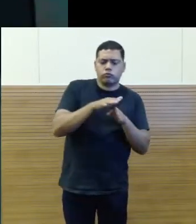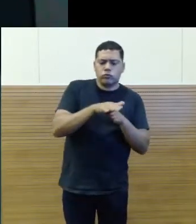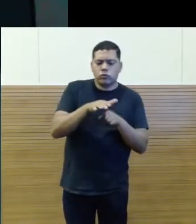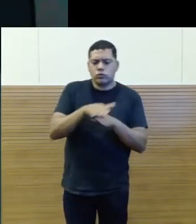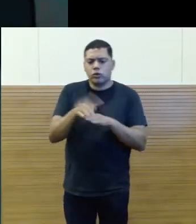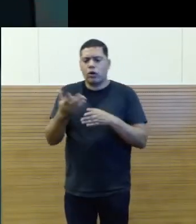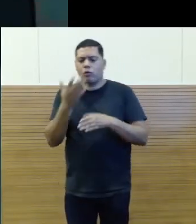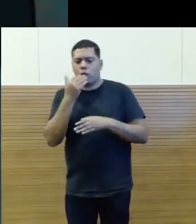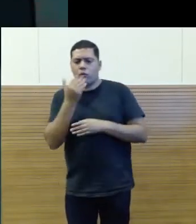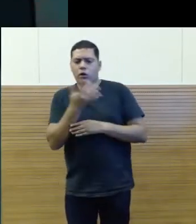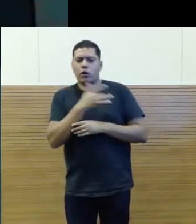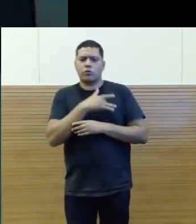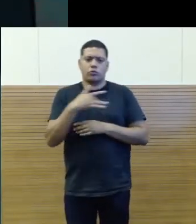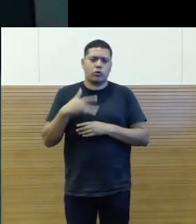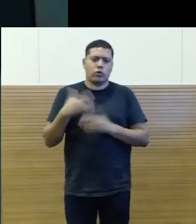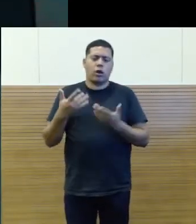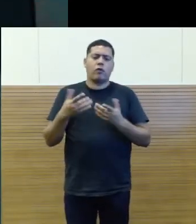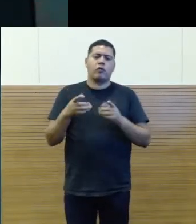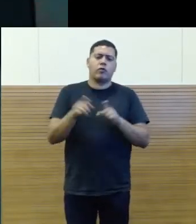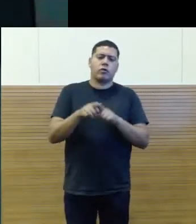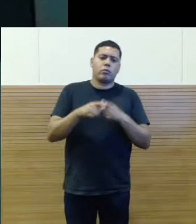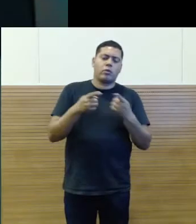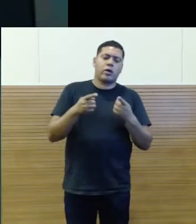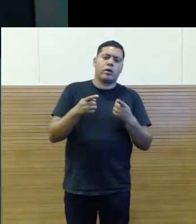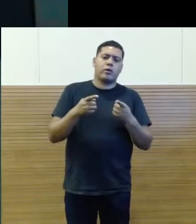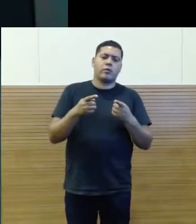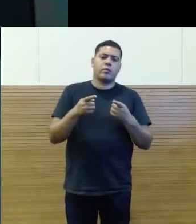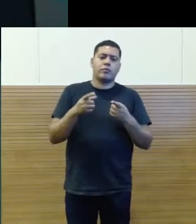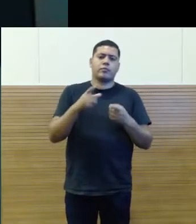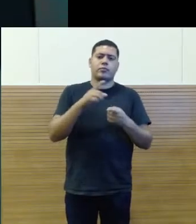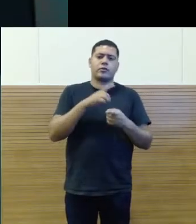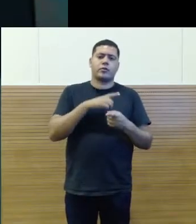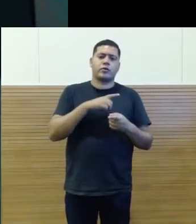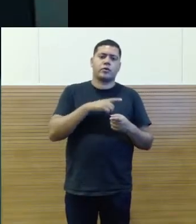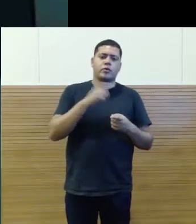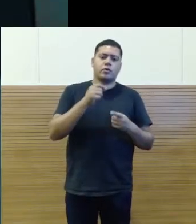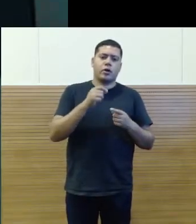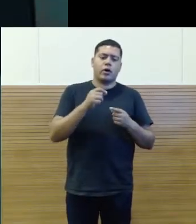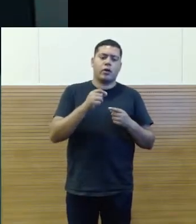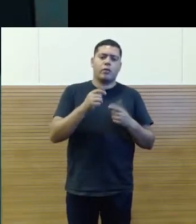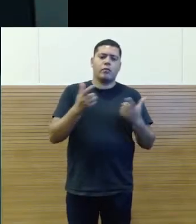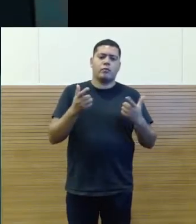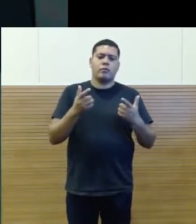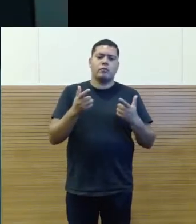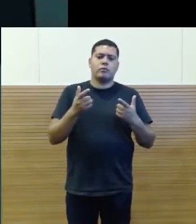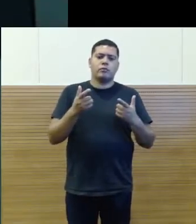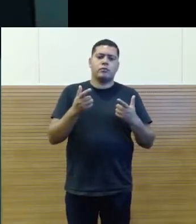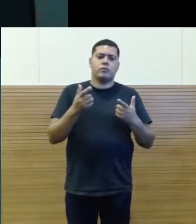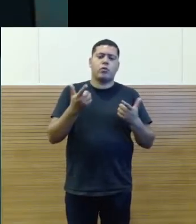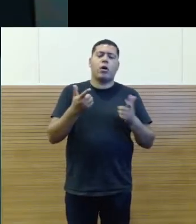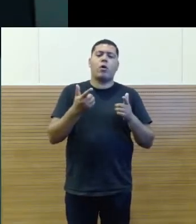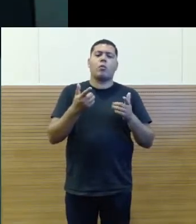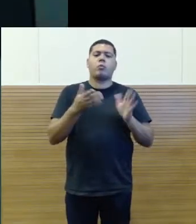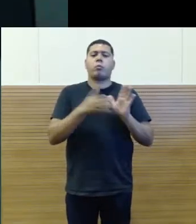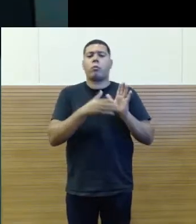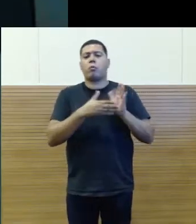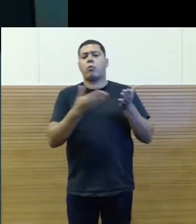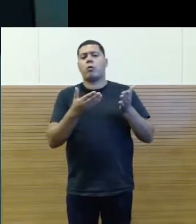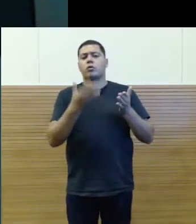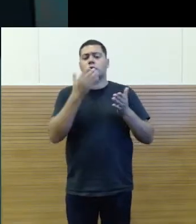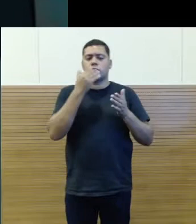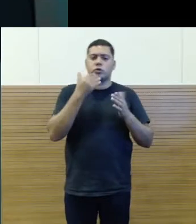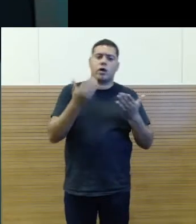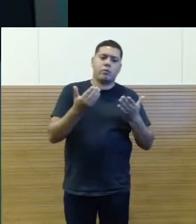alimentação saudável devem levar em conta a extensão e o propósito do processamento dos